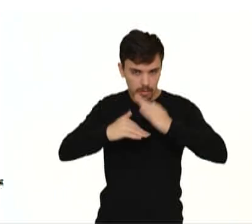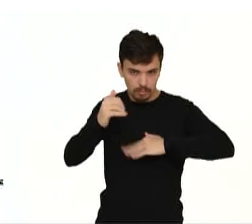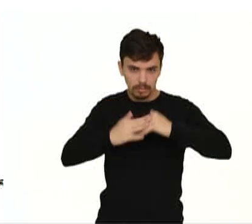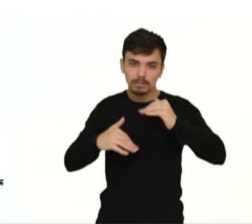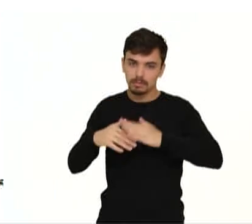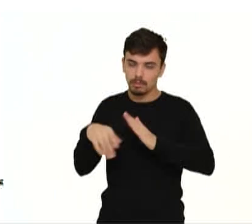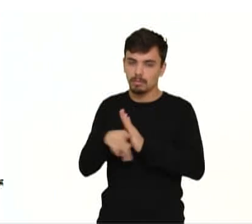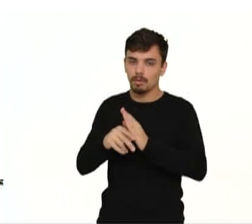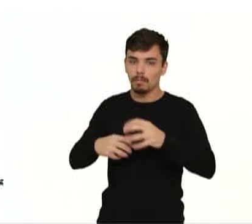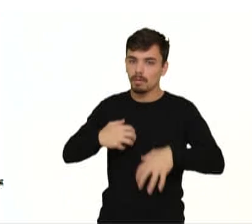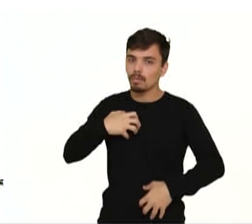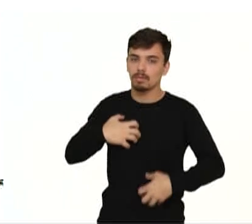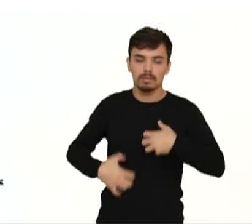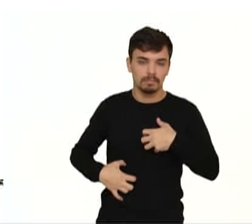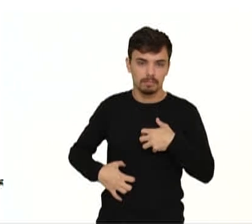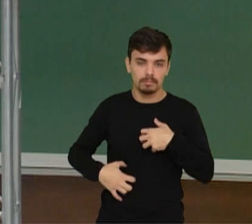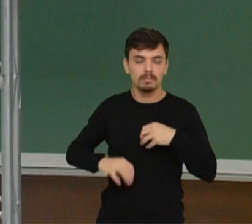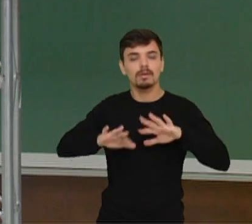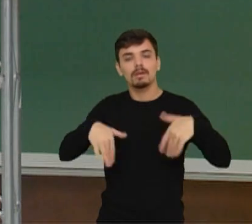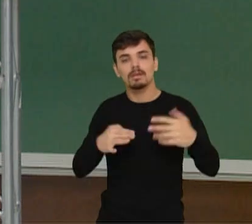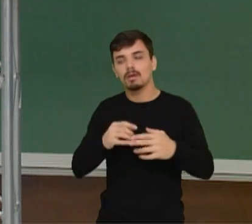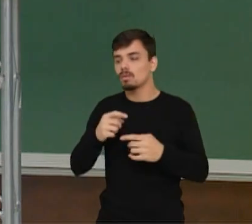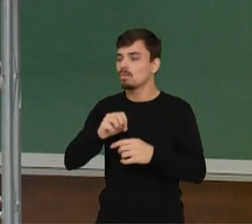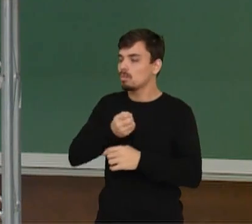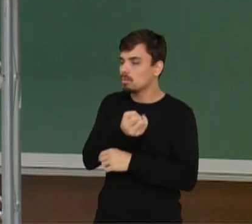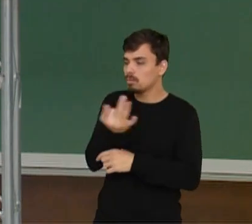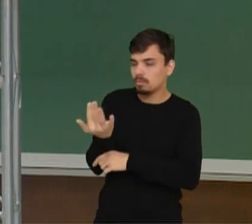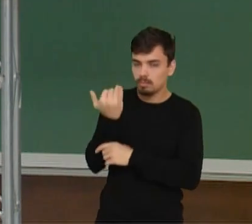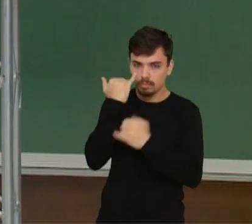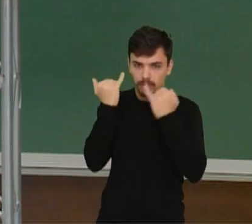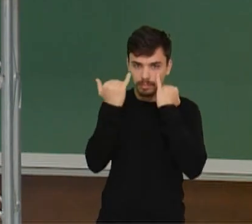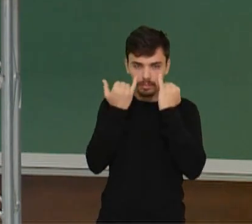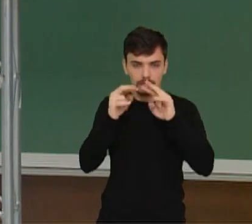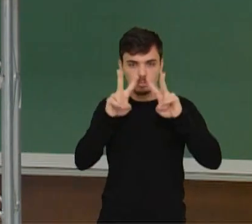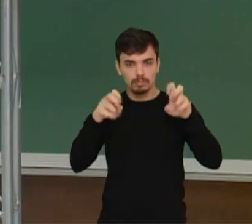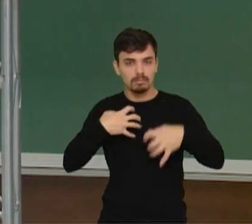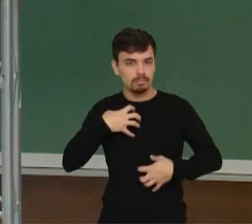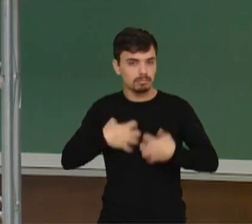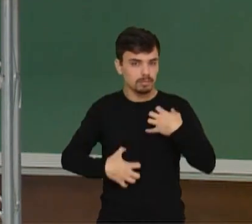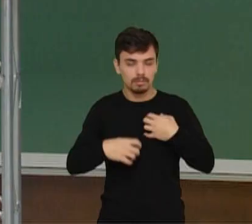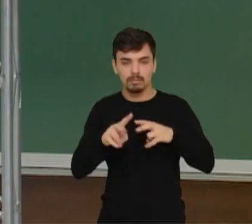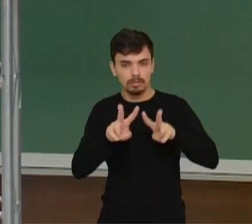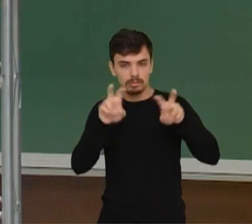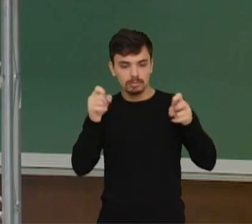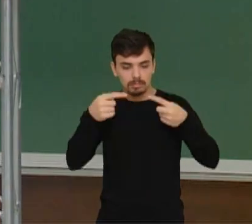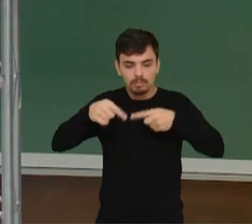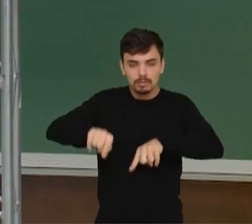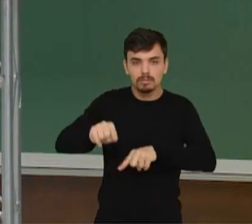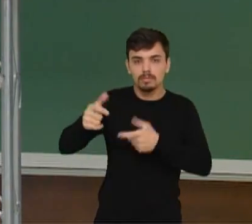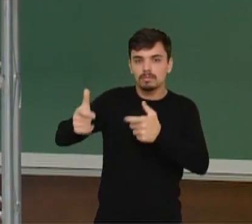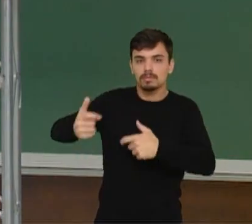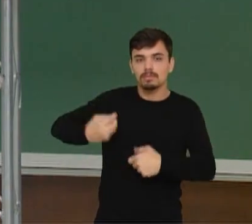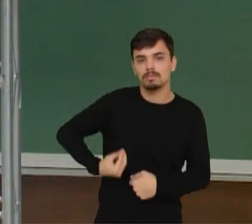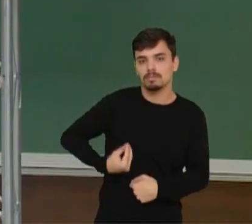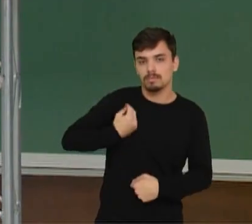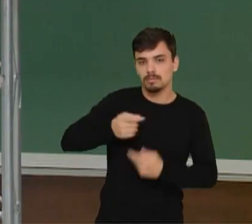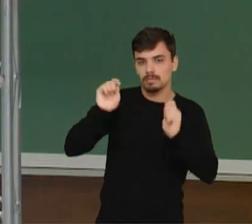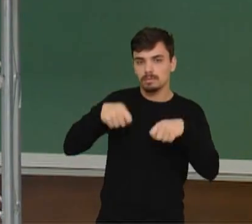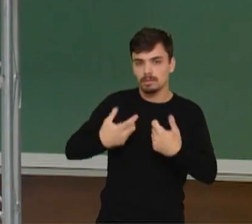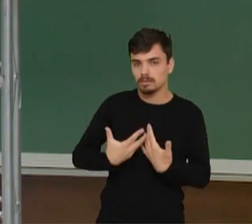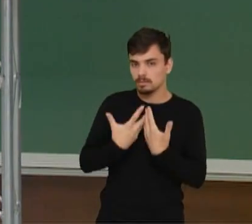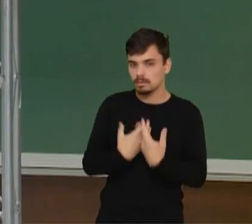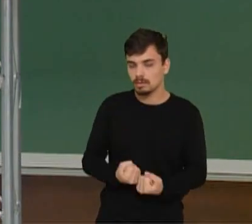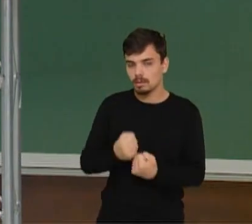do organismo. Então, todas as outras informações sobre o organismo que não dizem respeito ao local onde ele vive, a gente pode considerar